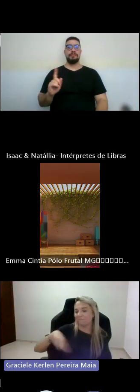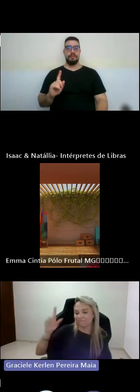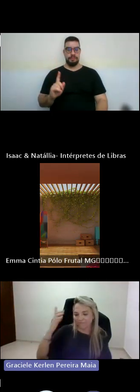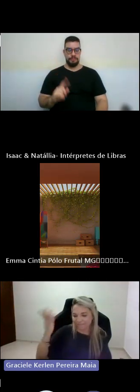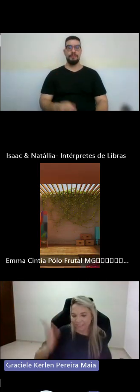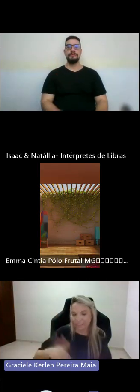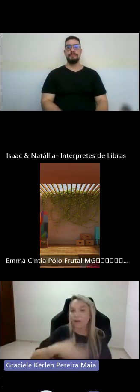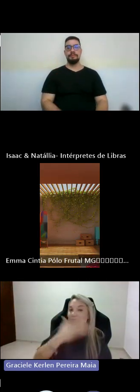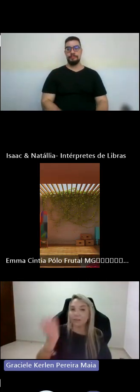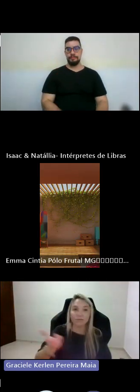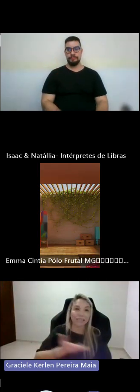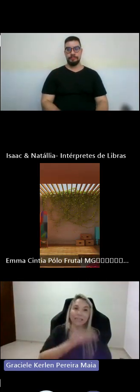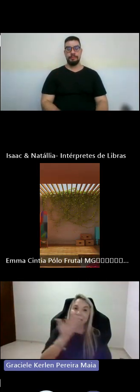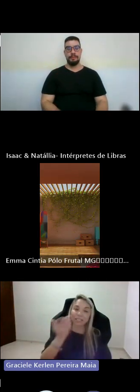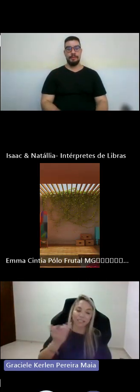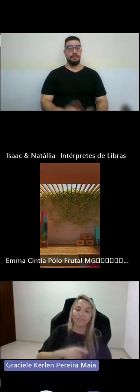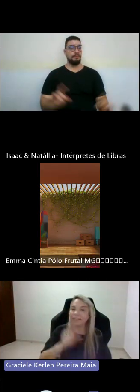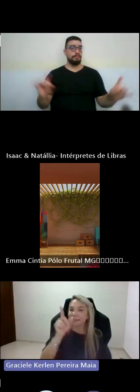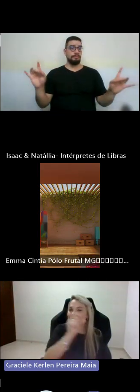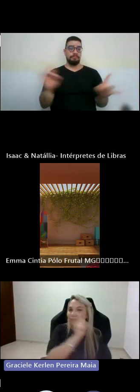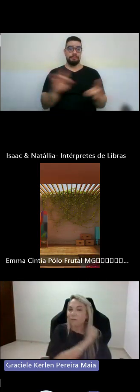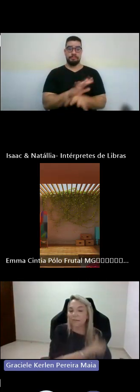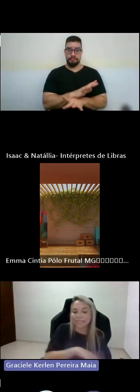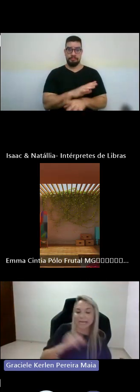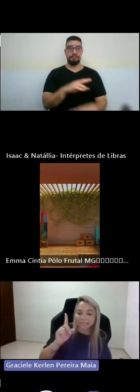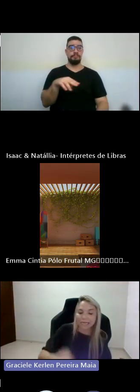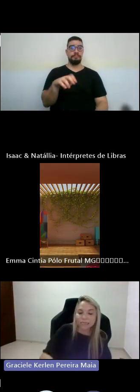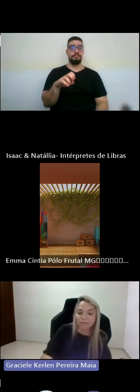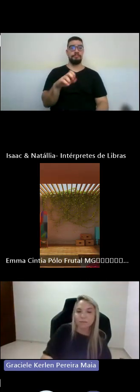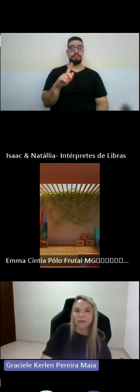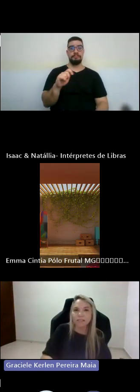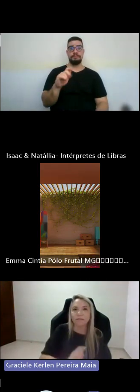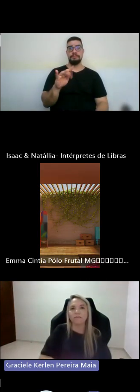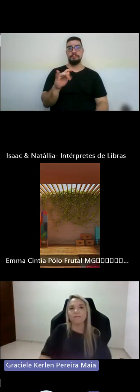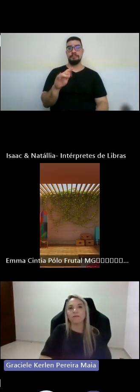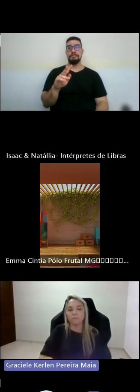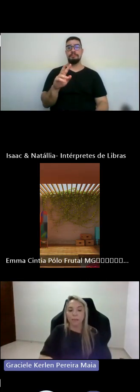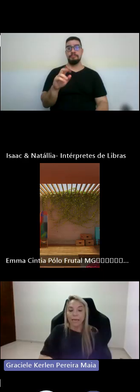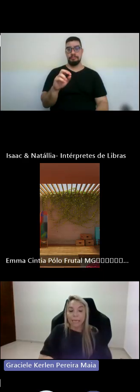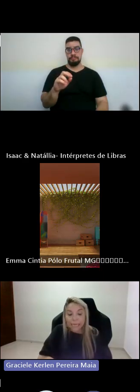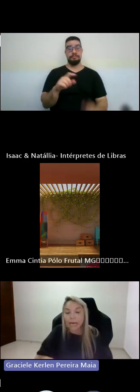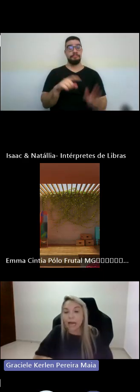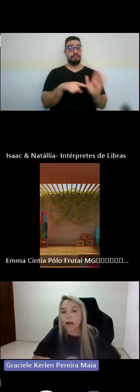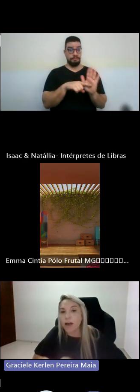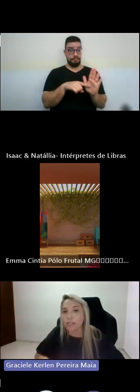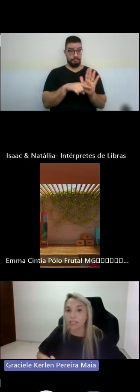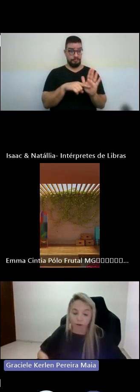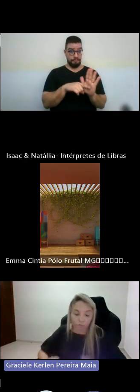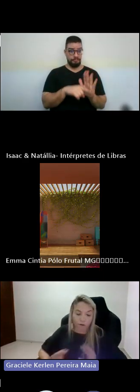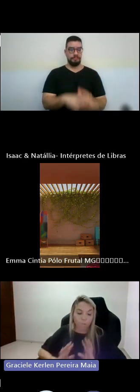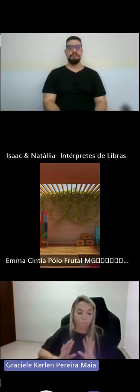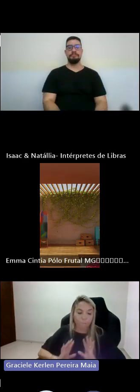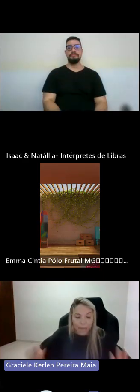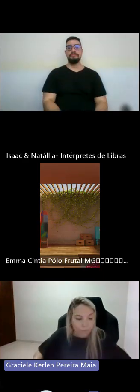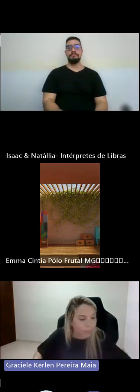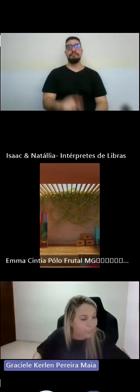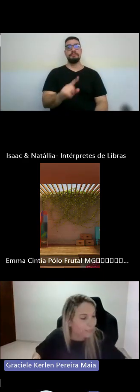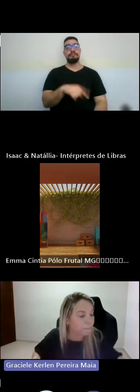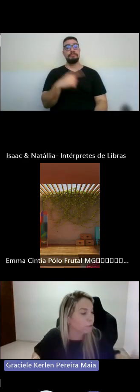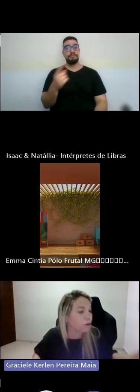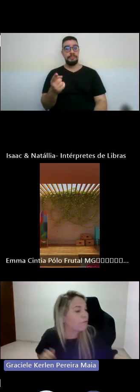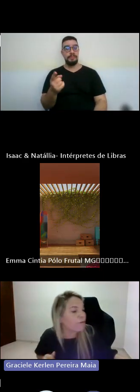vou não. Então, aí estão as negativas. Vocês vão pesquisar as negativas para nós também, viu? E agora, gente, eu vou